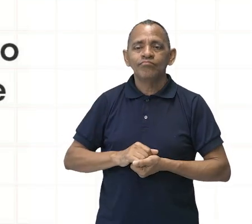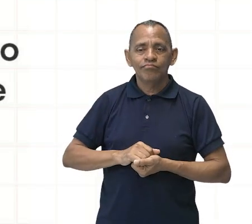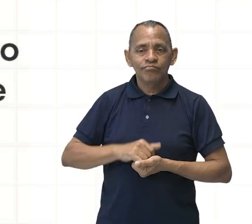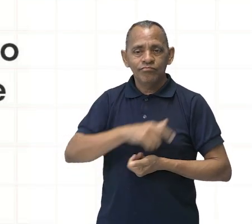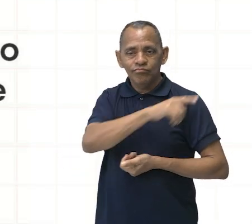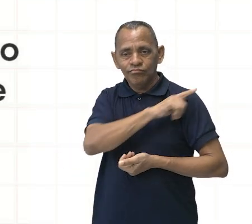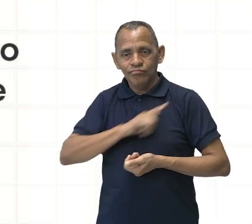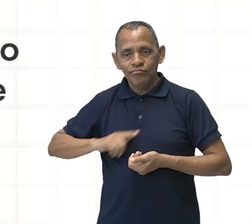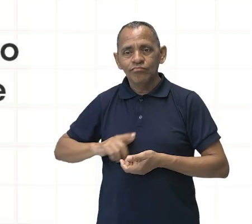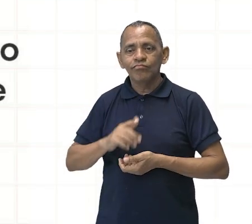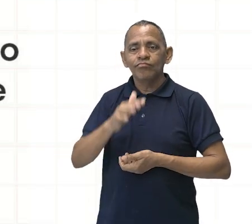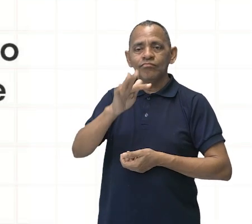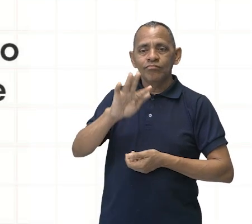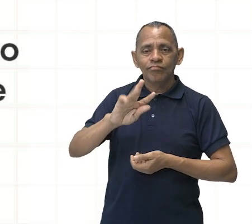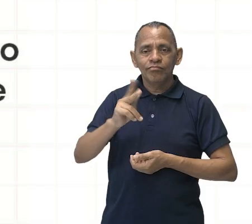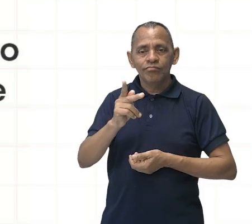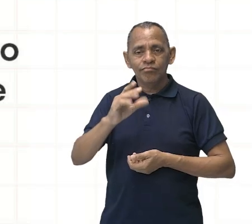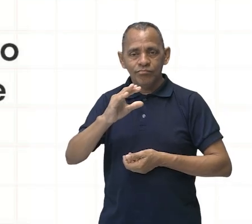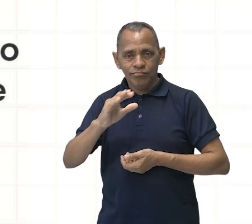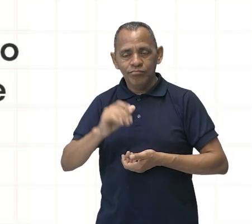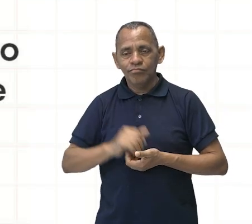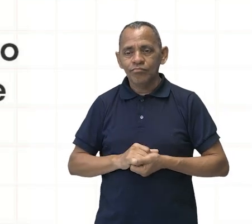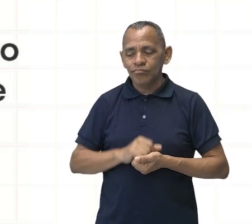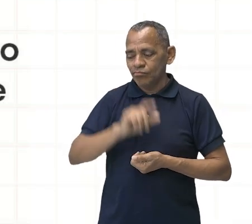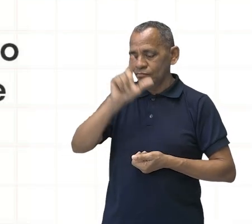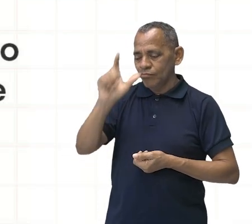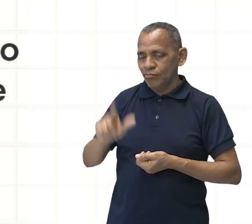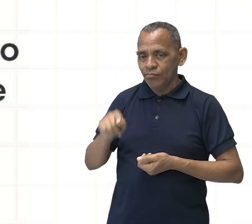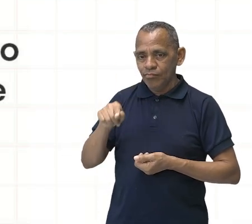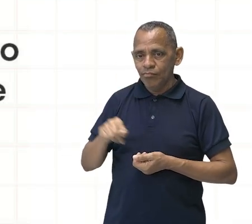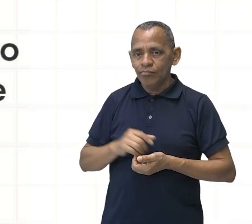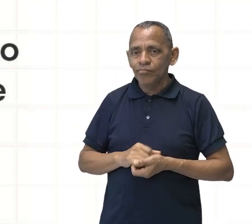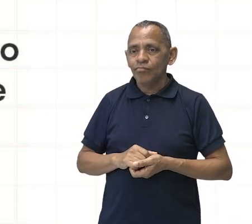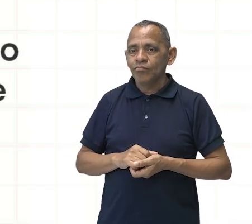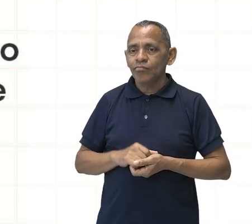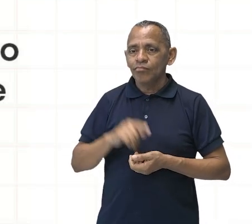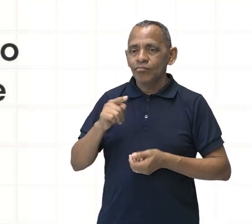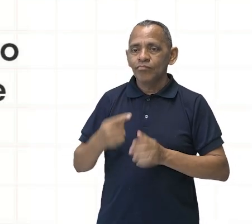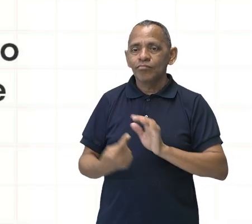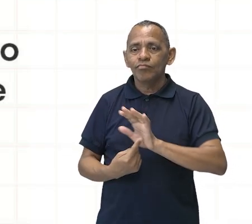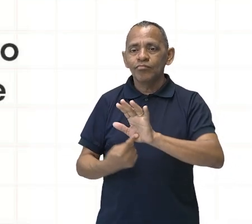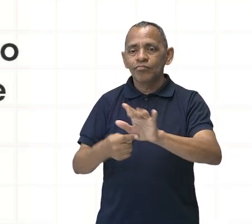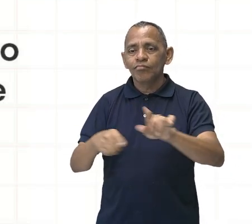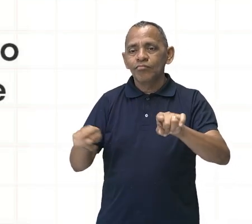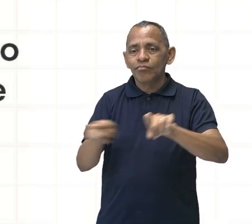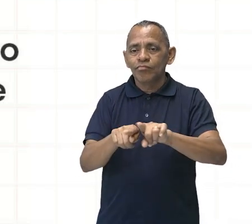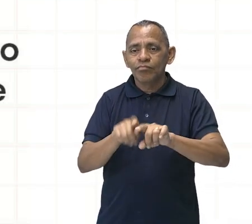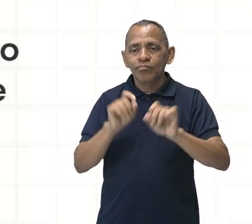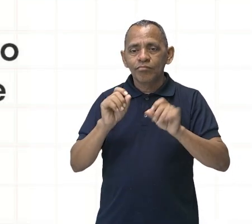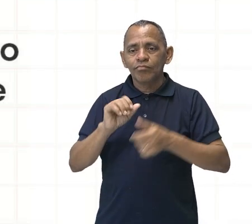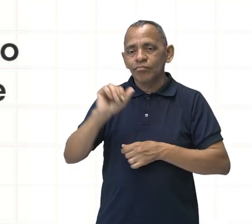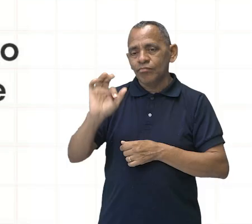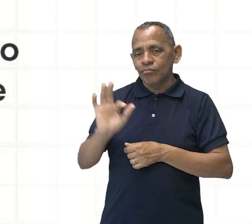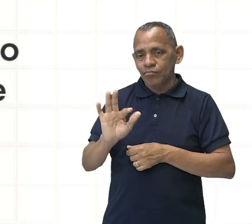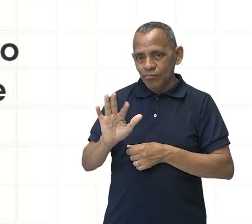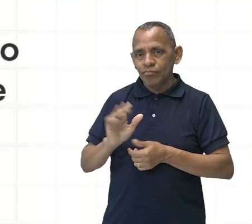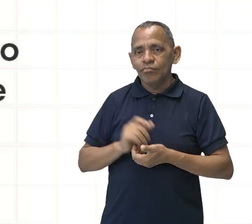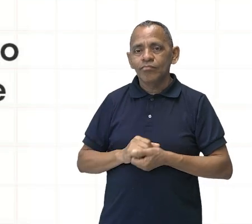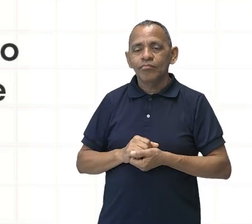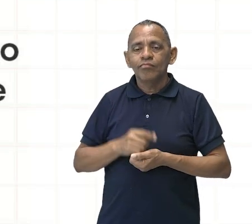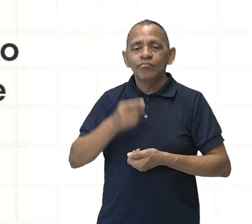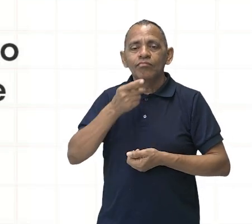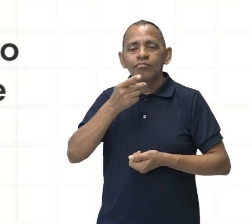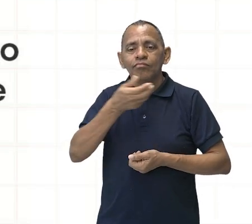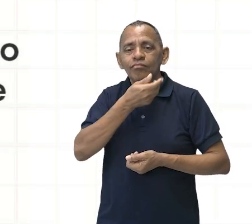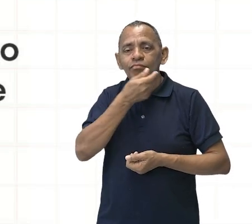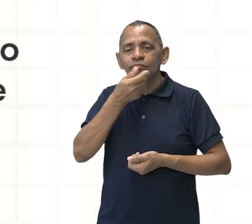FHC ou Fernando Henrique Cardoso. Para tanto, trouxemos aqui uma imagem que vai falar um pouquinho